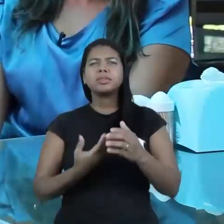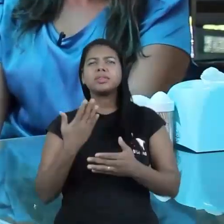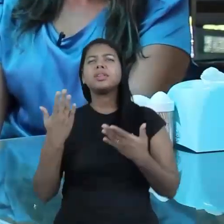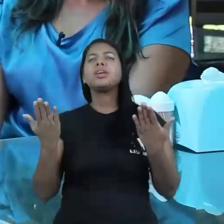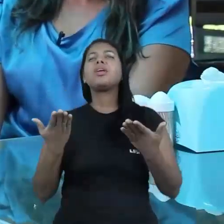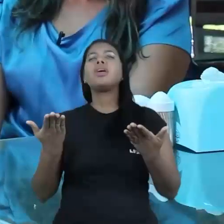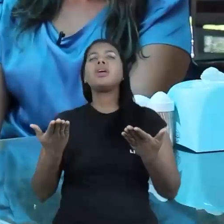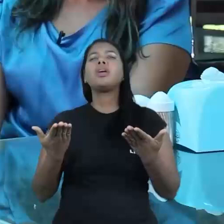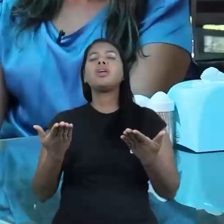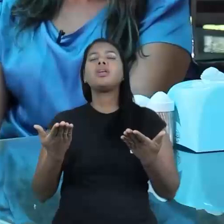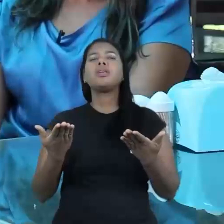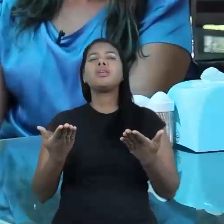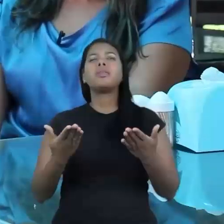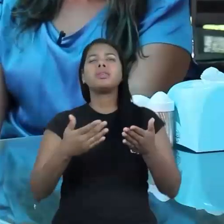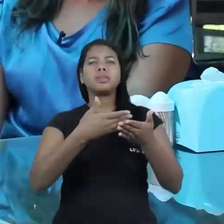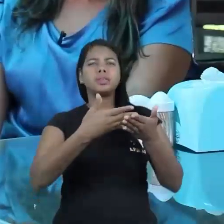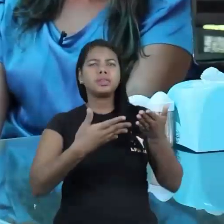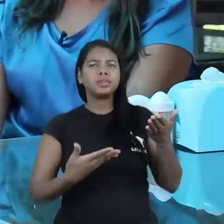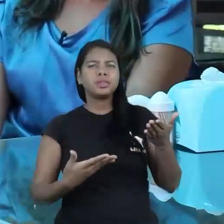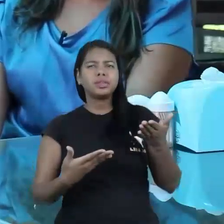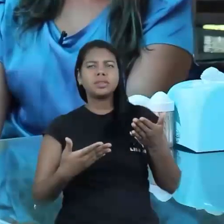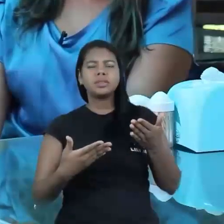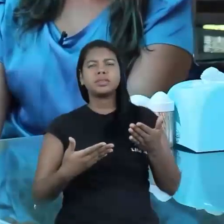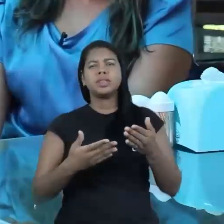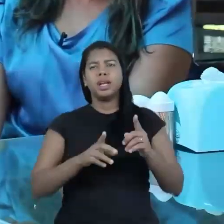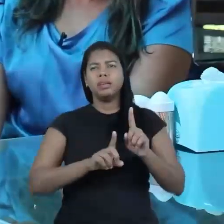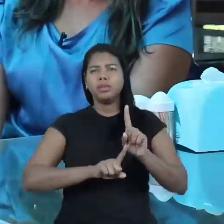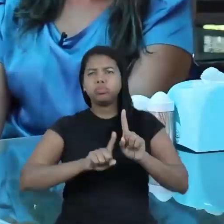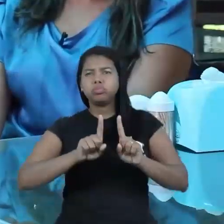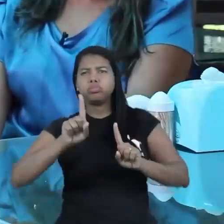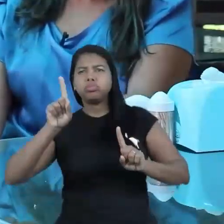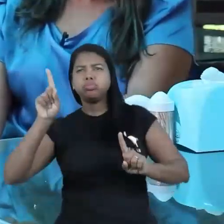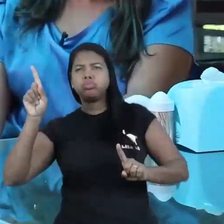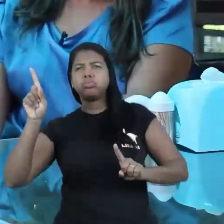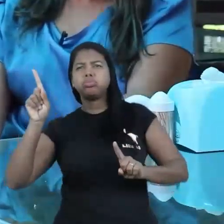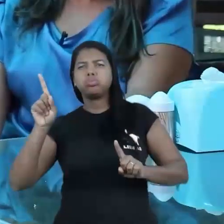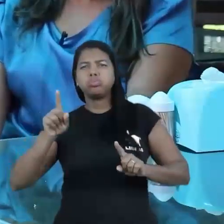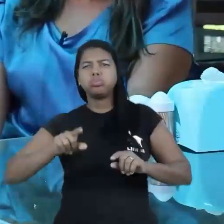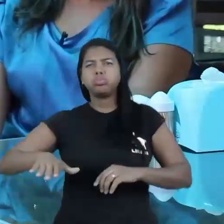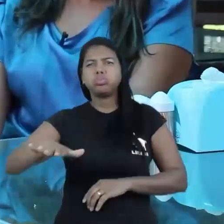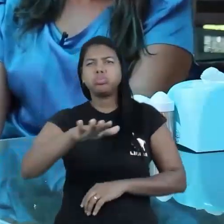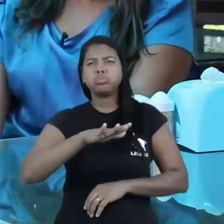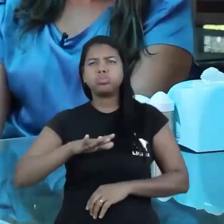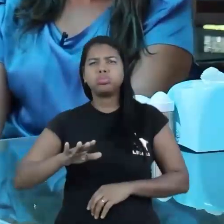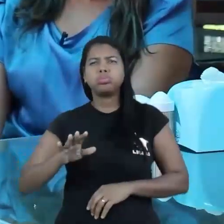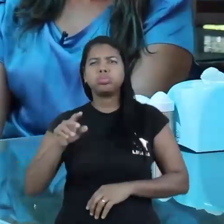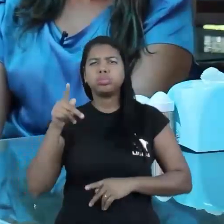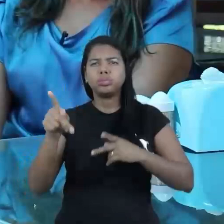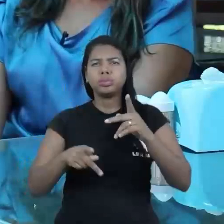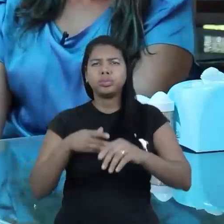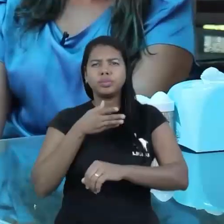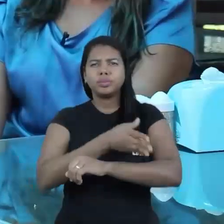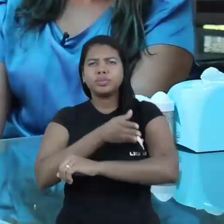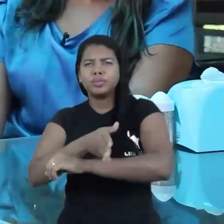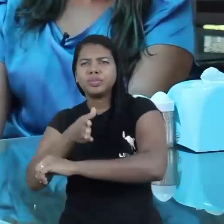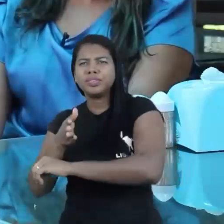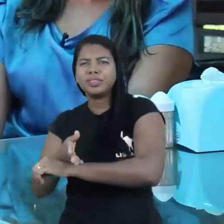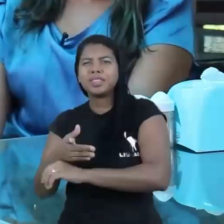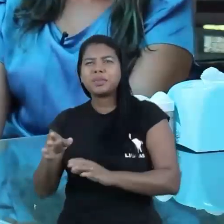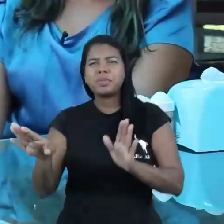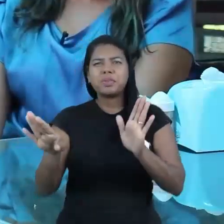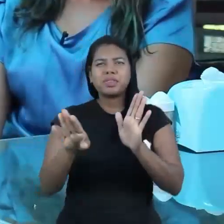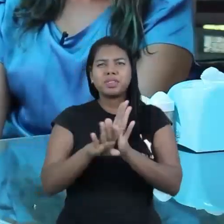demanda. Aí, devido foi a demanda aumentando, o pessoal cobrando, a gente já implantou um cardápio à la carte, com uma variedade de carnes,